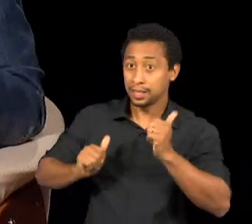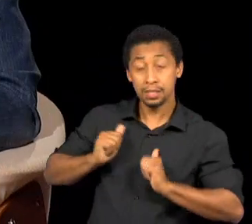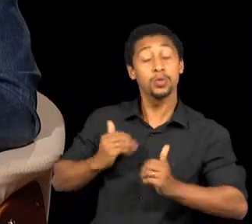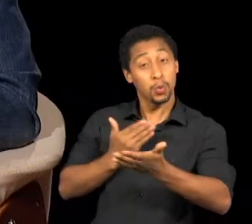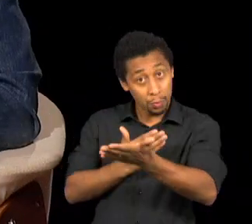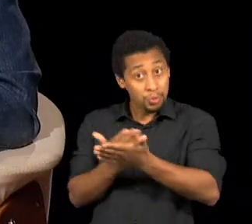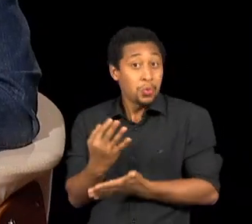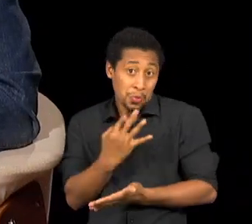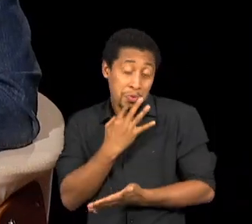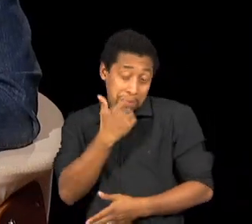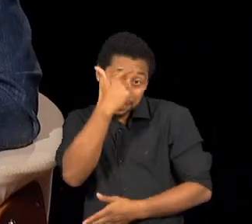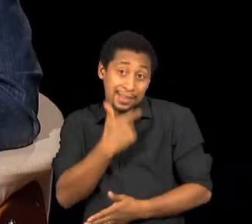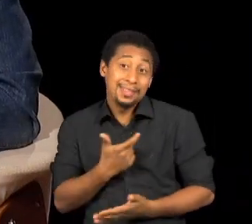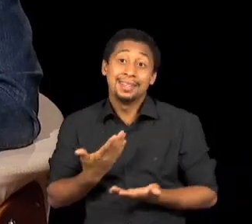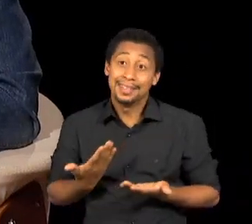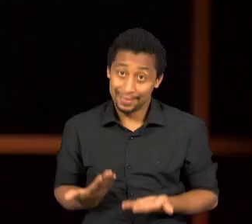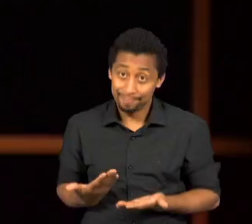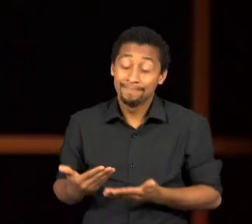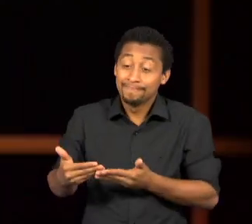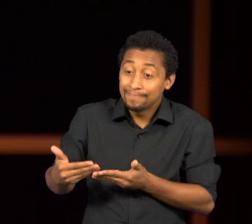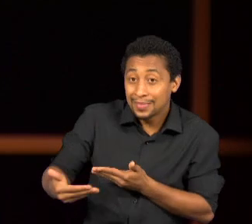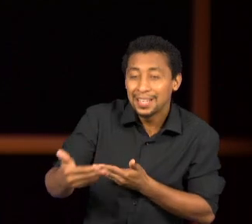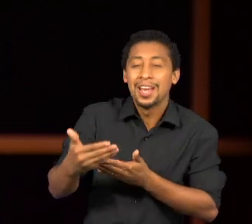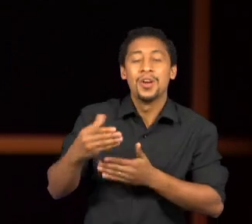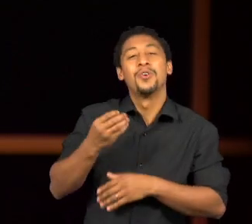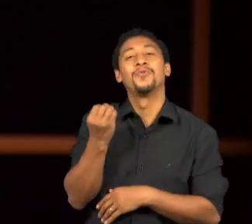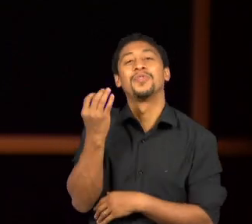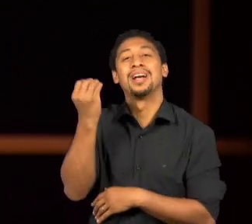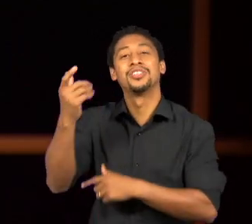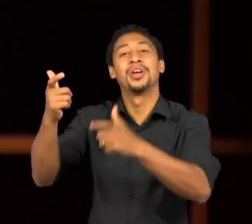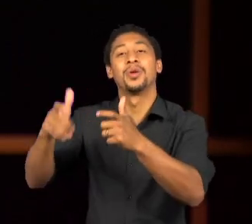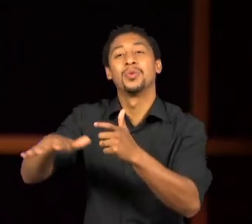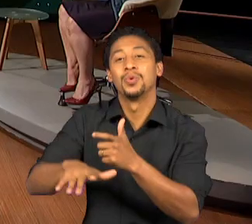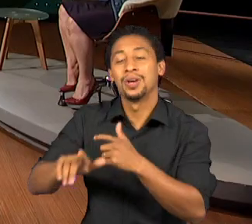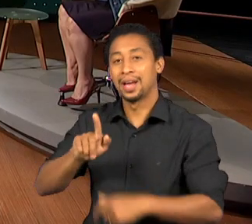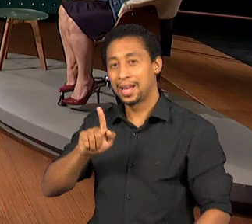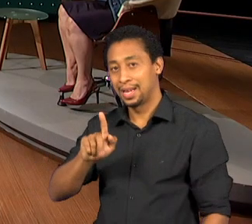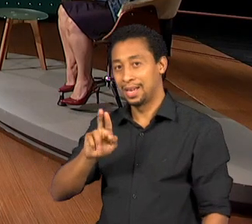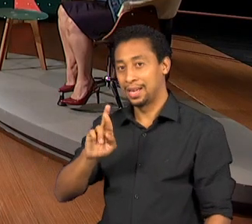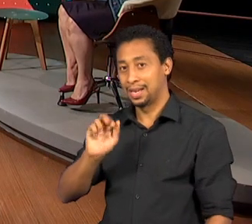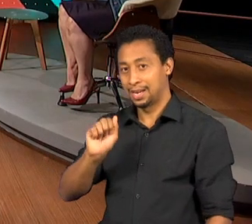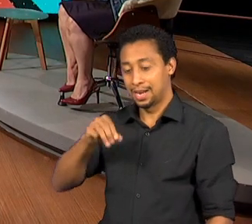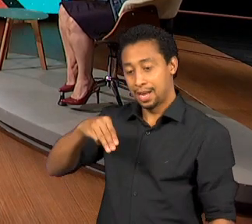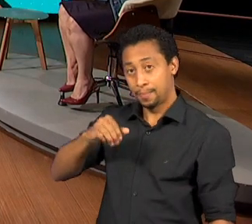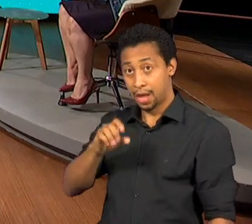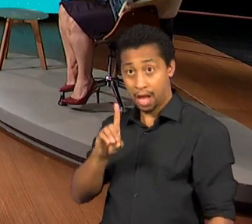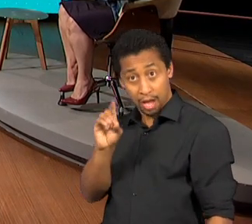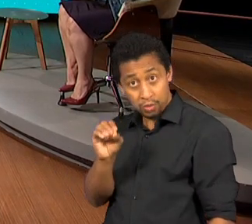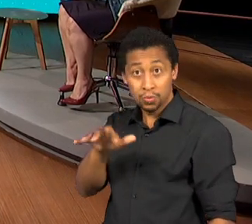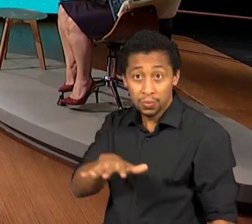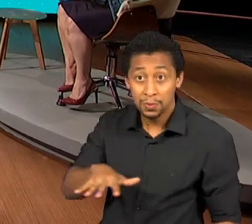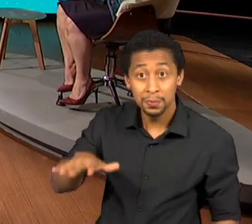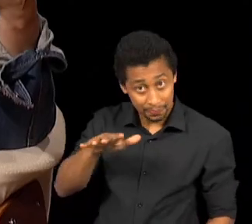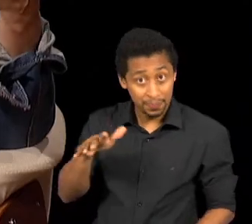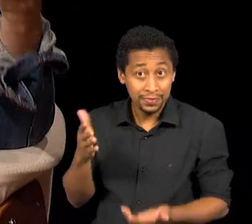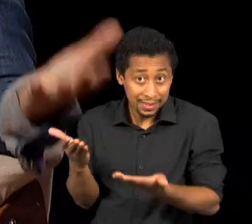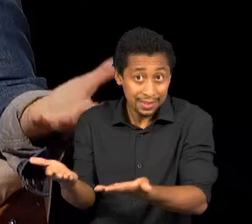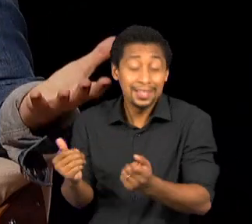para Gramado. Então, eu acho que a minha vida mudou, porque ali profissionalmente eu